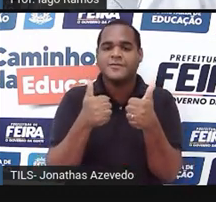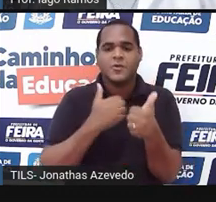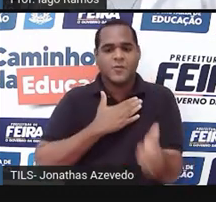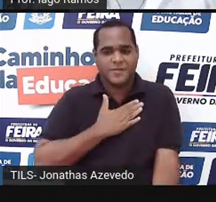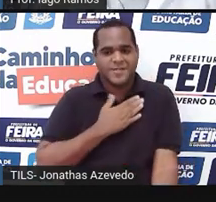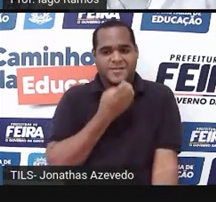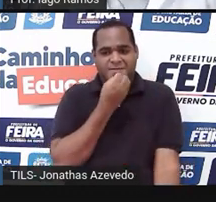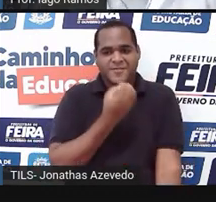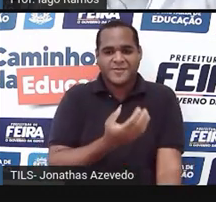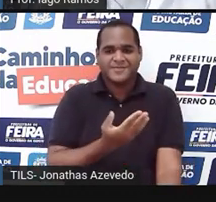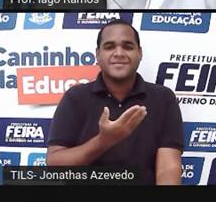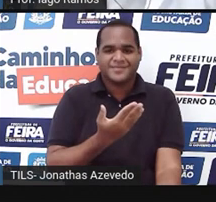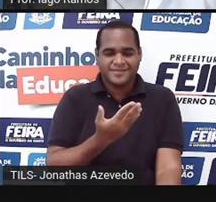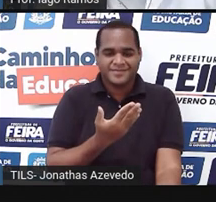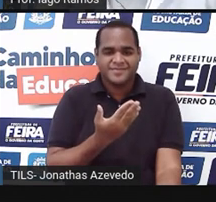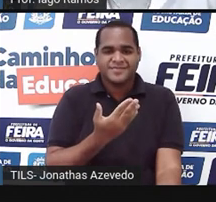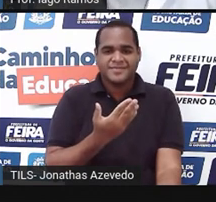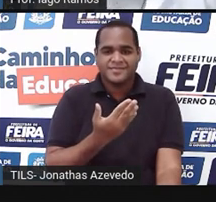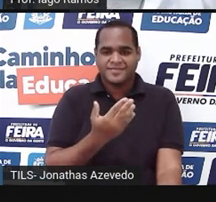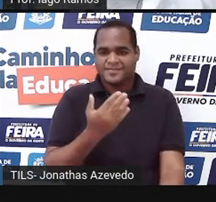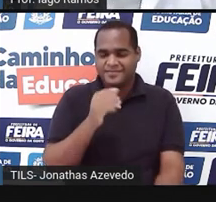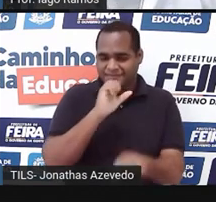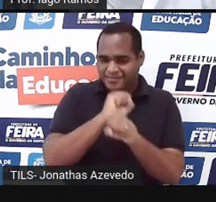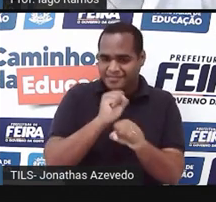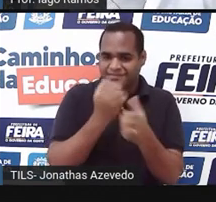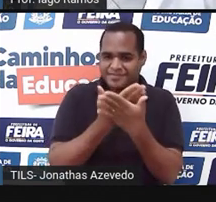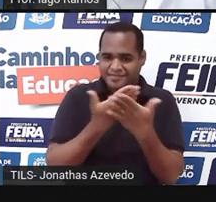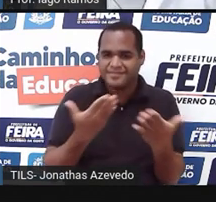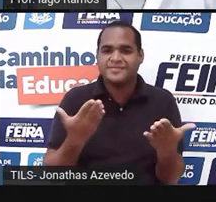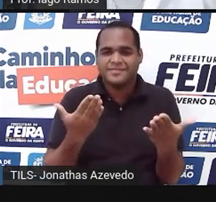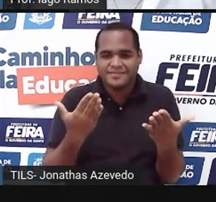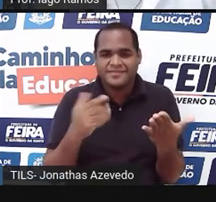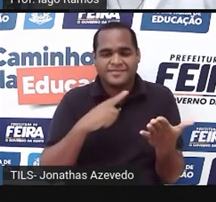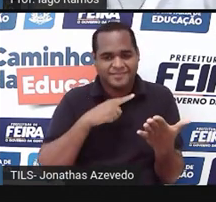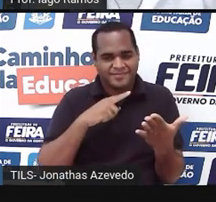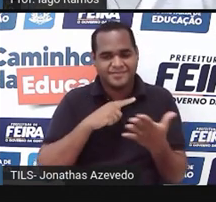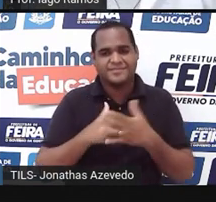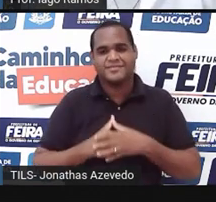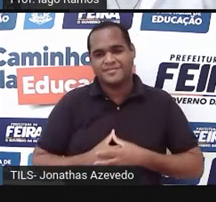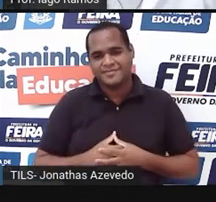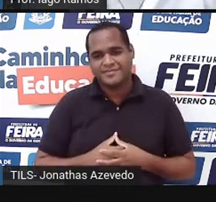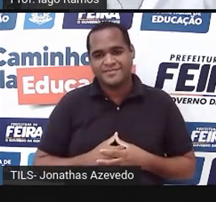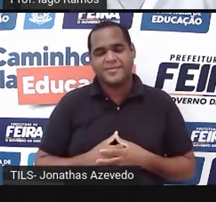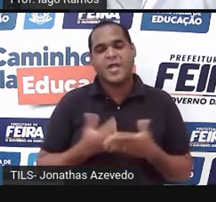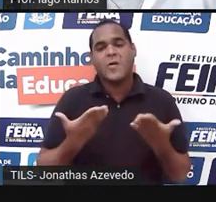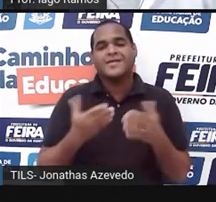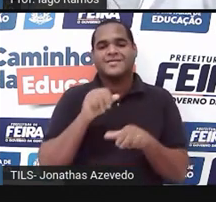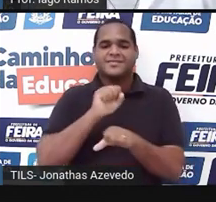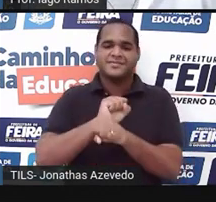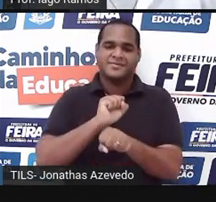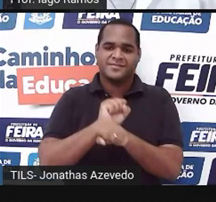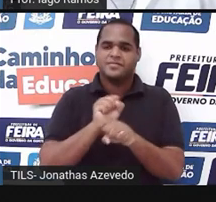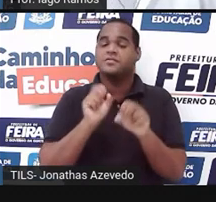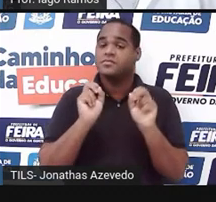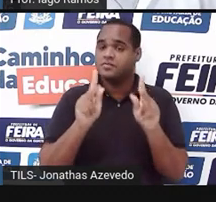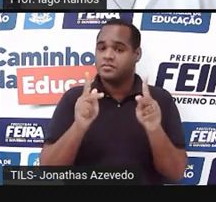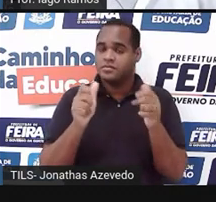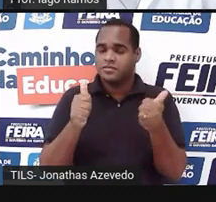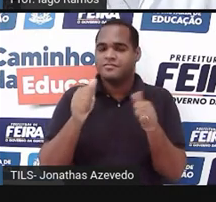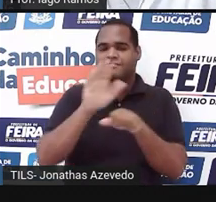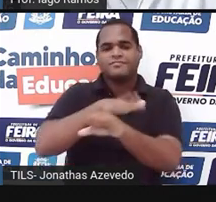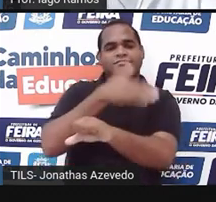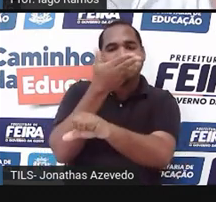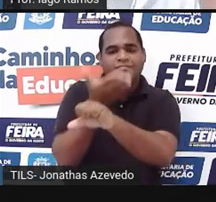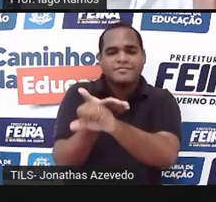né nós aqui curtimos mais tarde Esperamos que vocês também mas a gente vai ficar por aqui tá bom então desde já